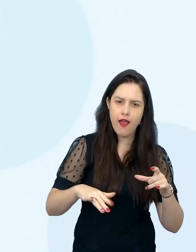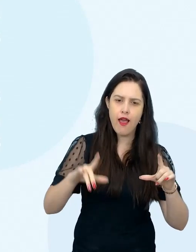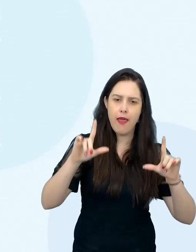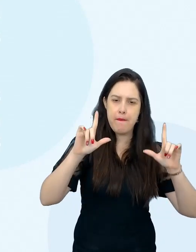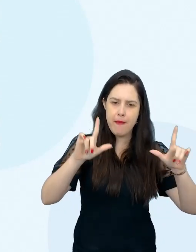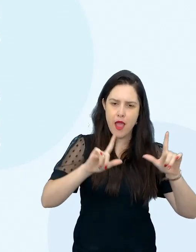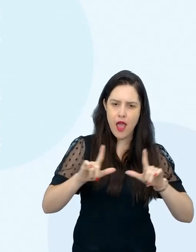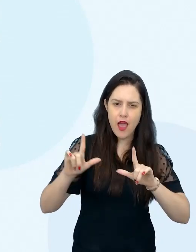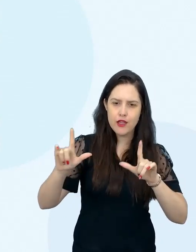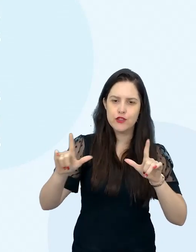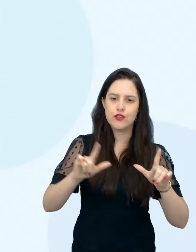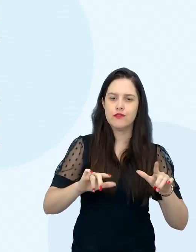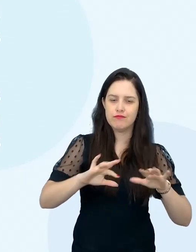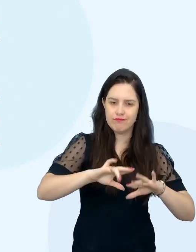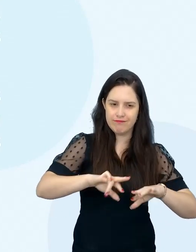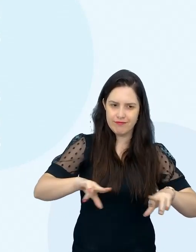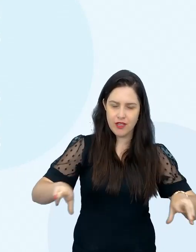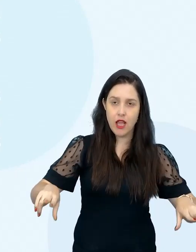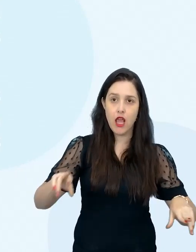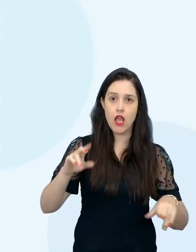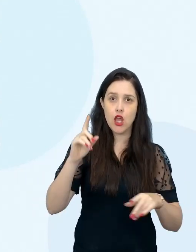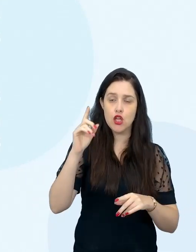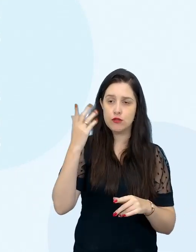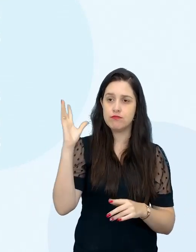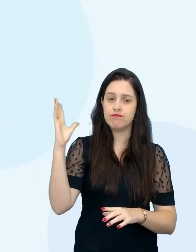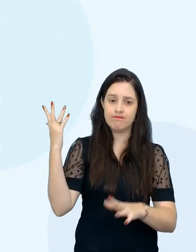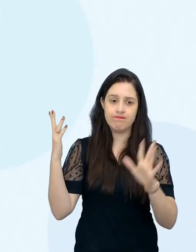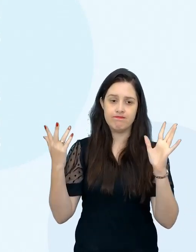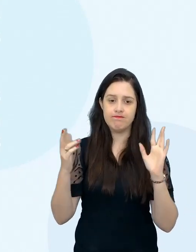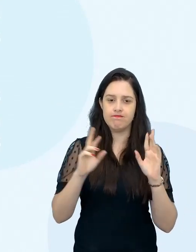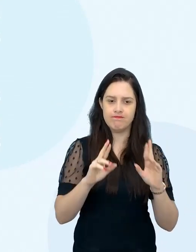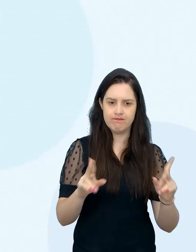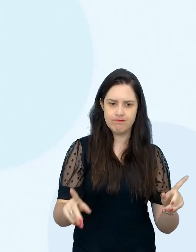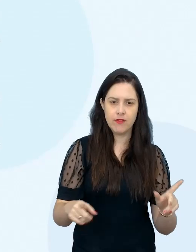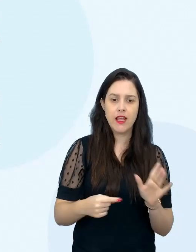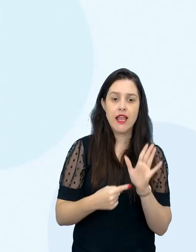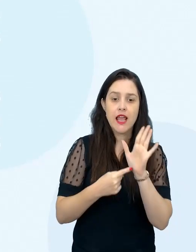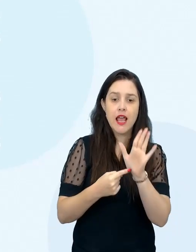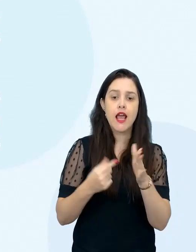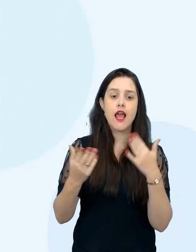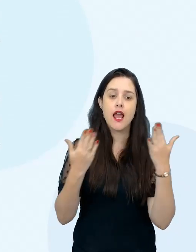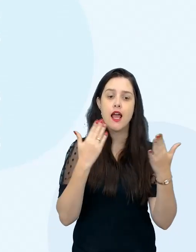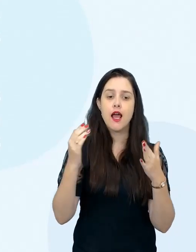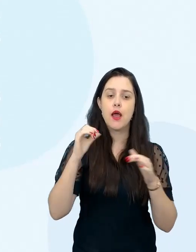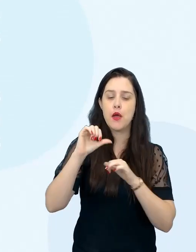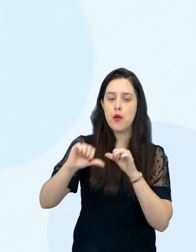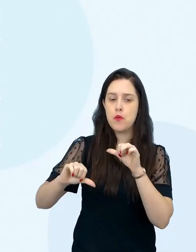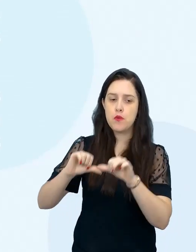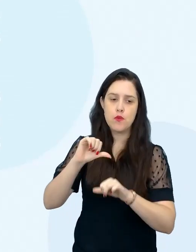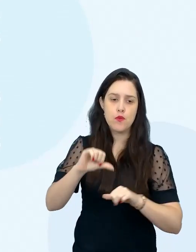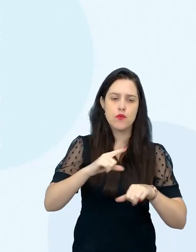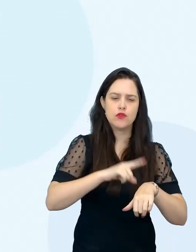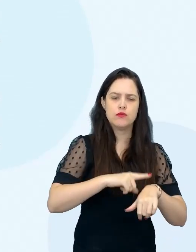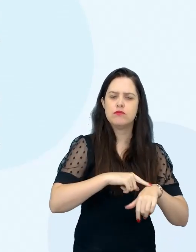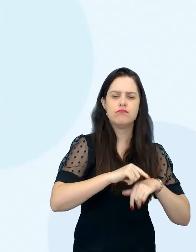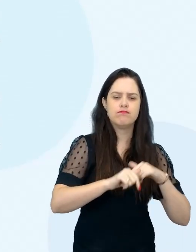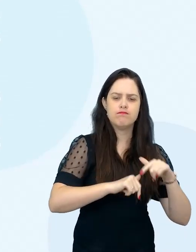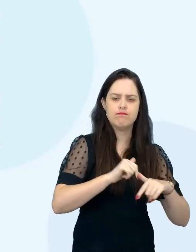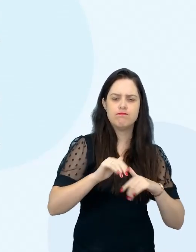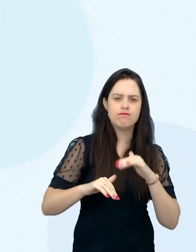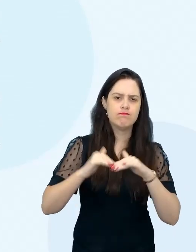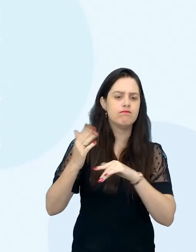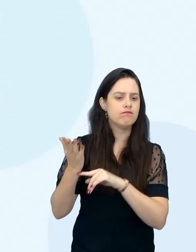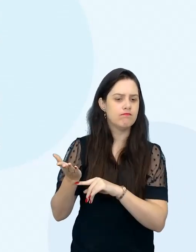de satélites de épocas diferentes, e identificar e comparar as mudanças dos tipos de trabalho e